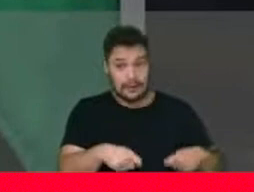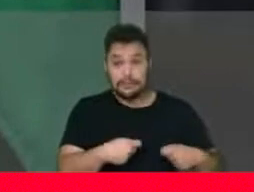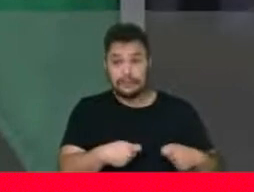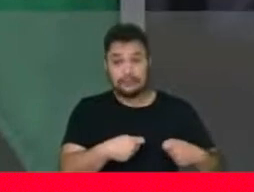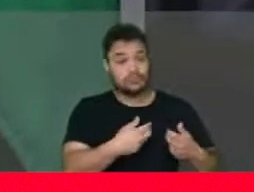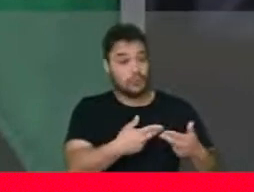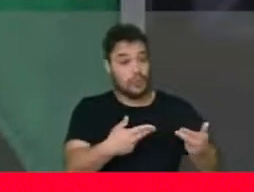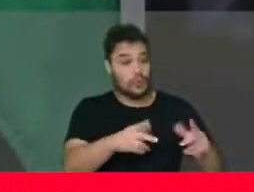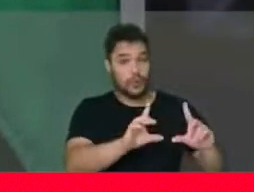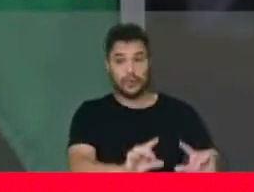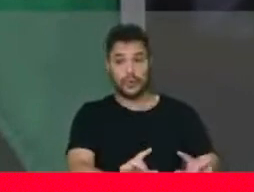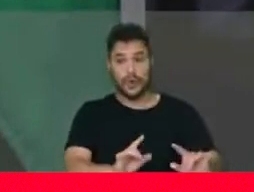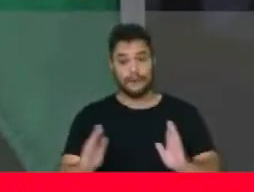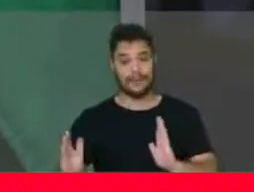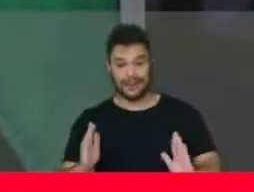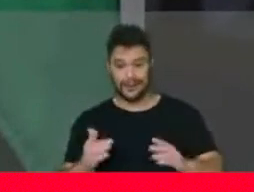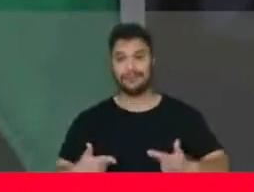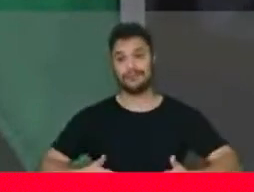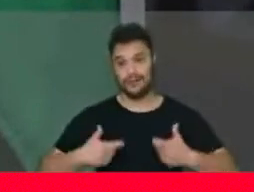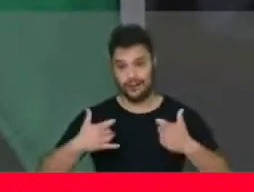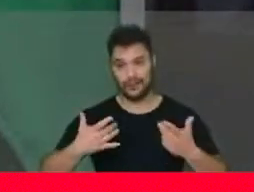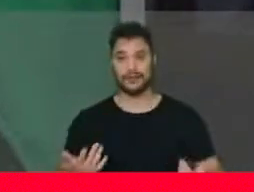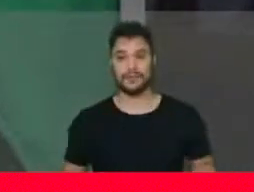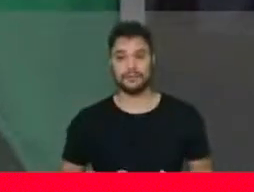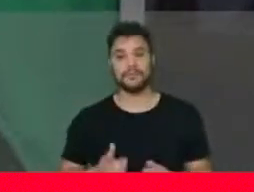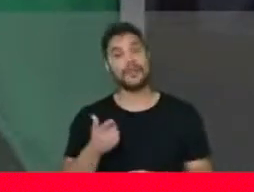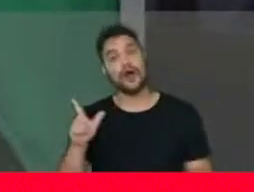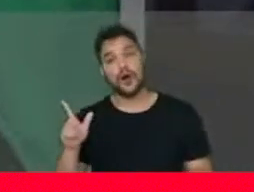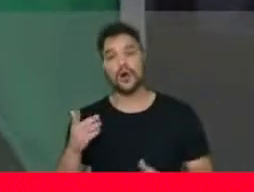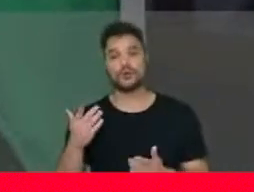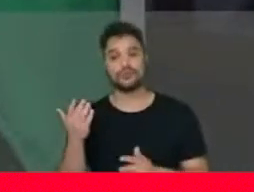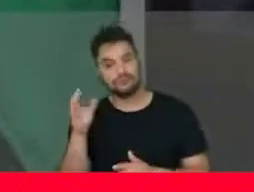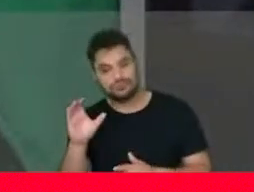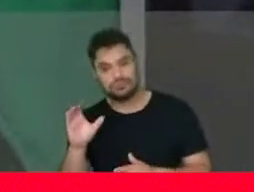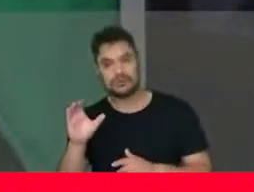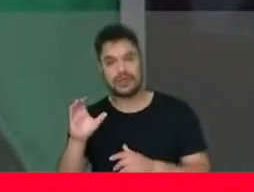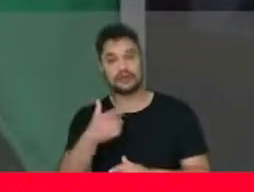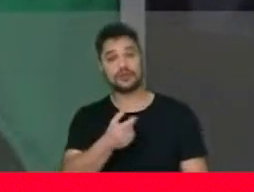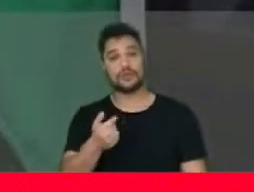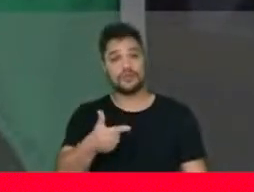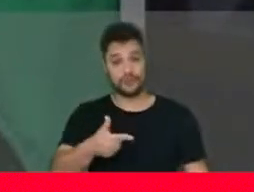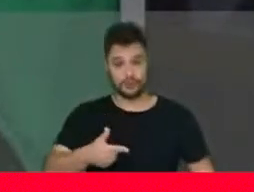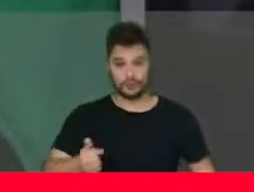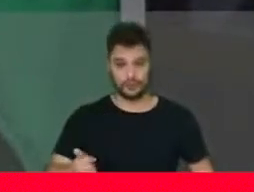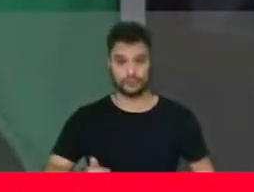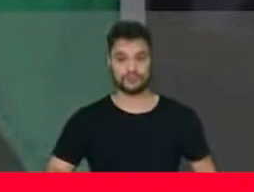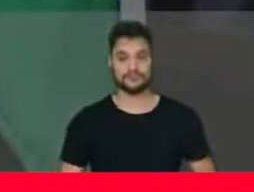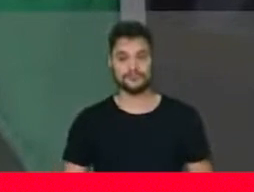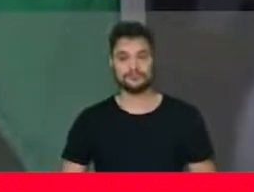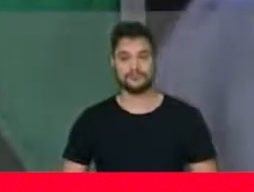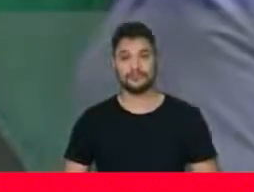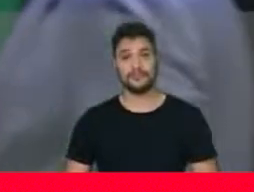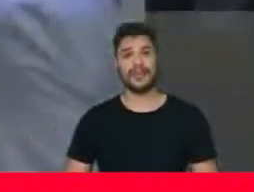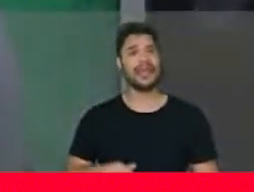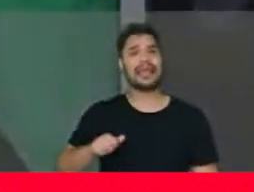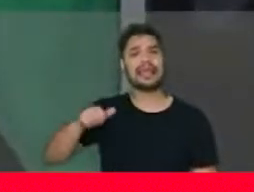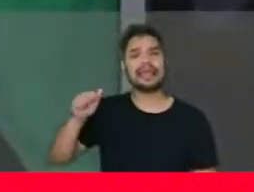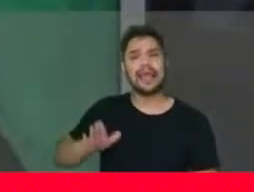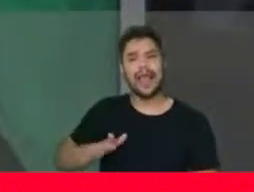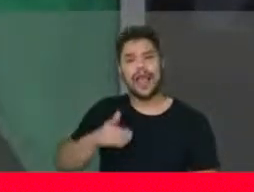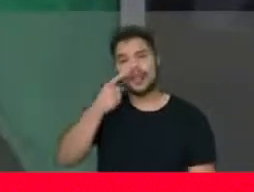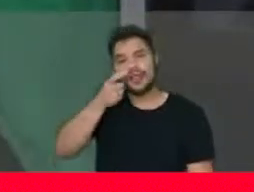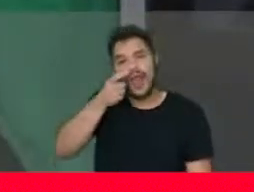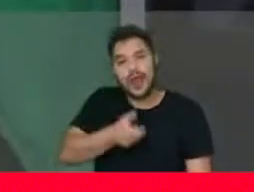tempo de guerra. Na sequência, um outro tweet aqui, agora de 2021. A quem interessa o teto de